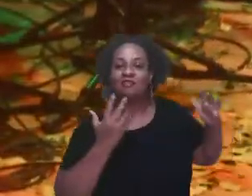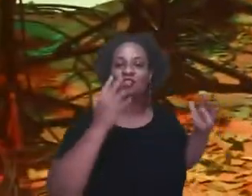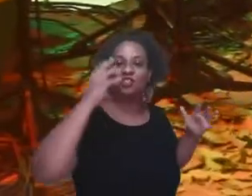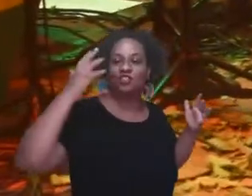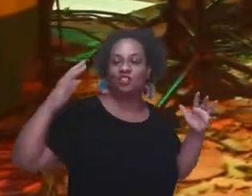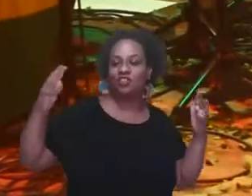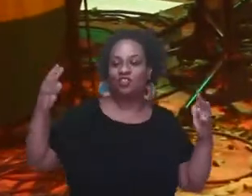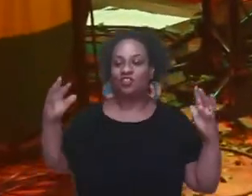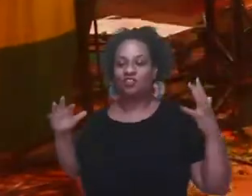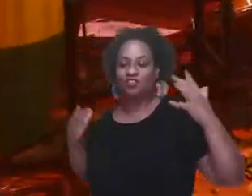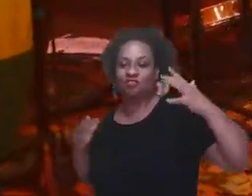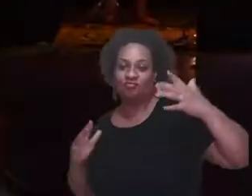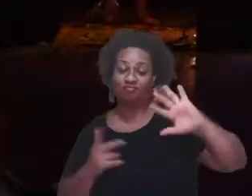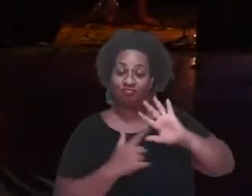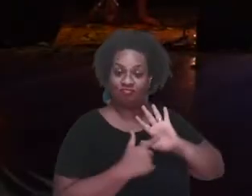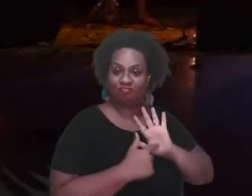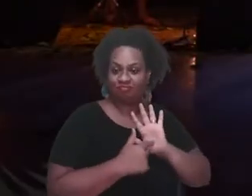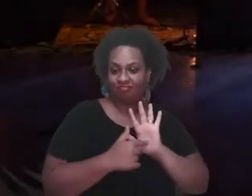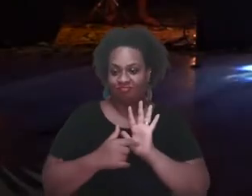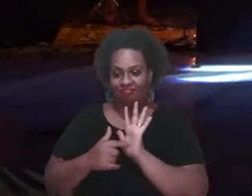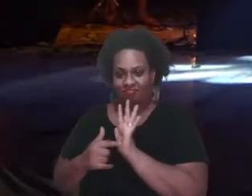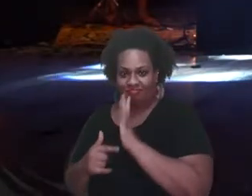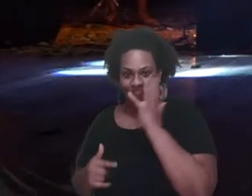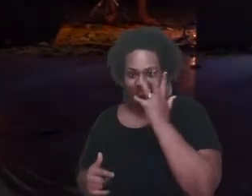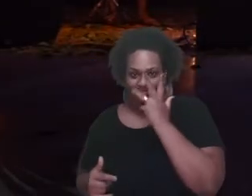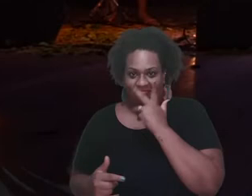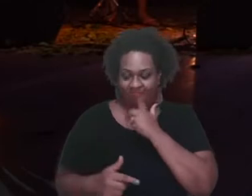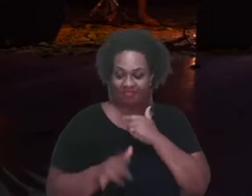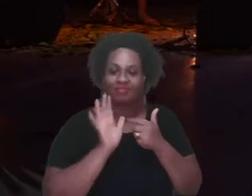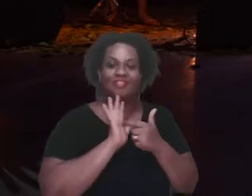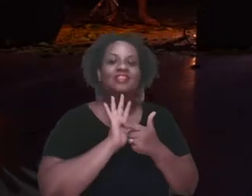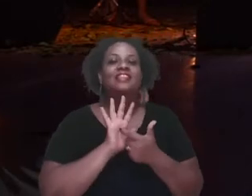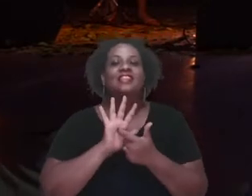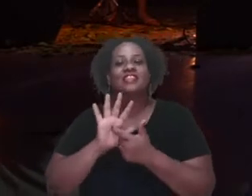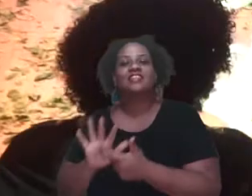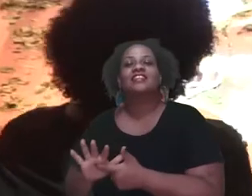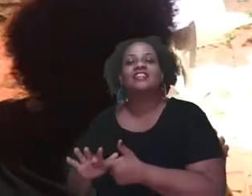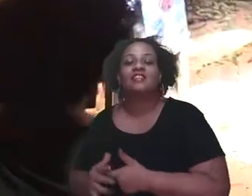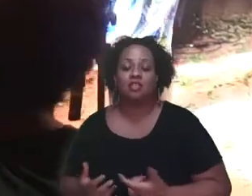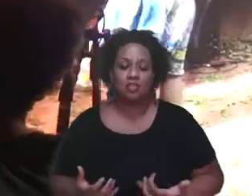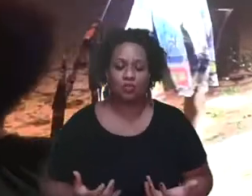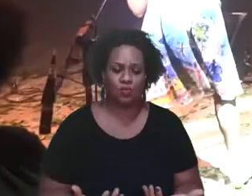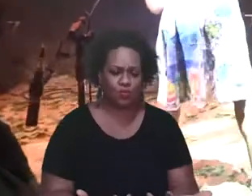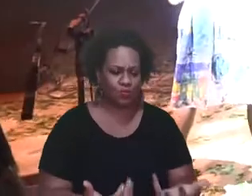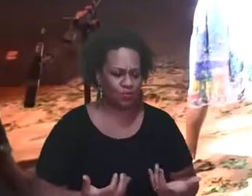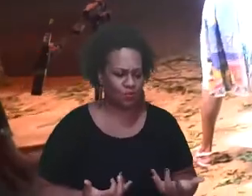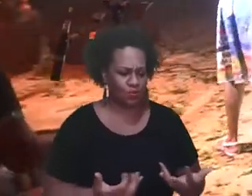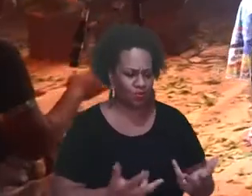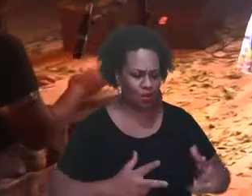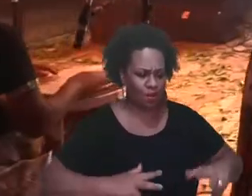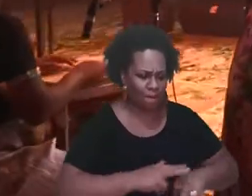para meu bem ver eu vou dançar de mim deslinde livrar meu beber eu vou botar